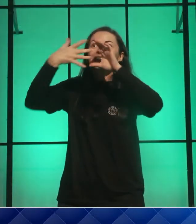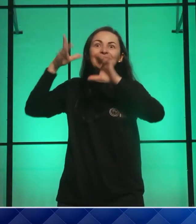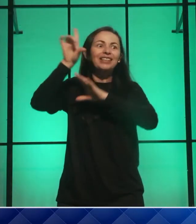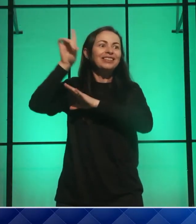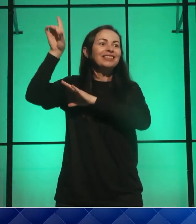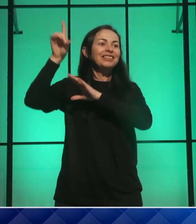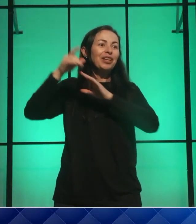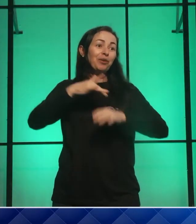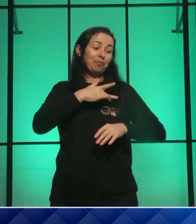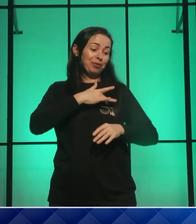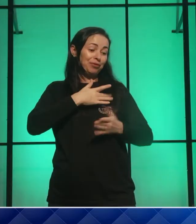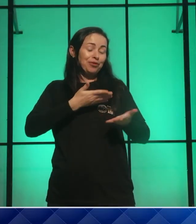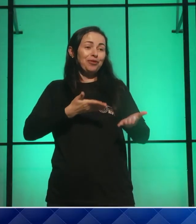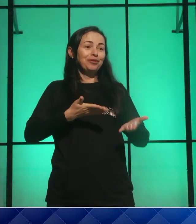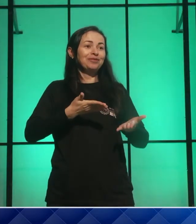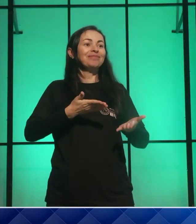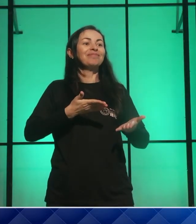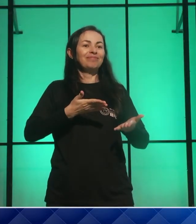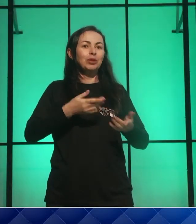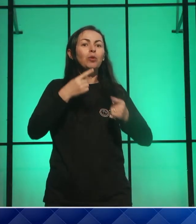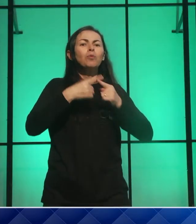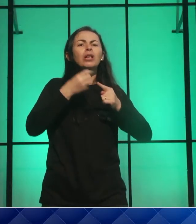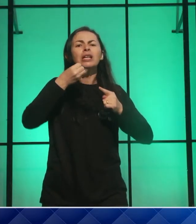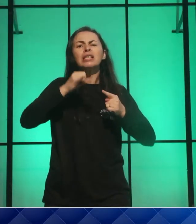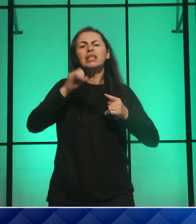Porque se Deus não muda de ideia,